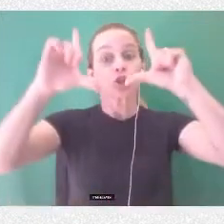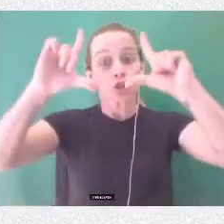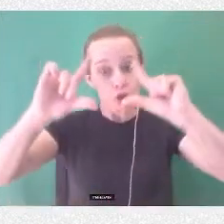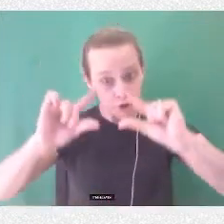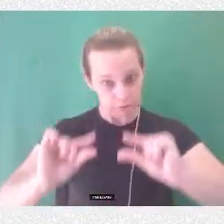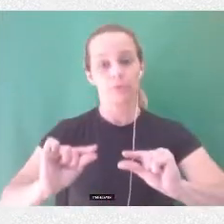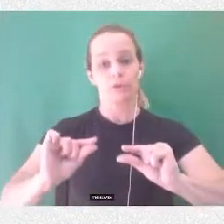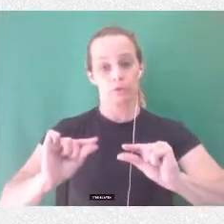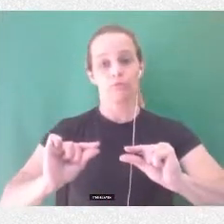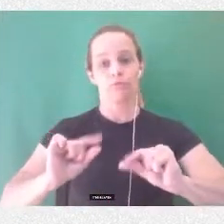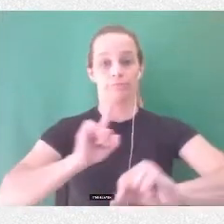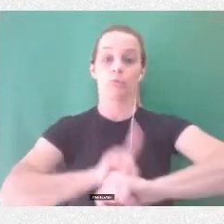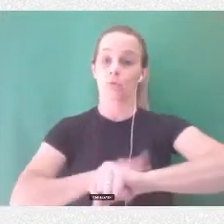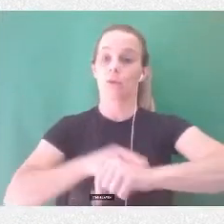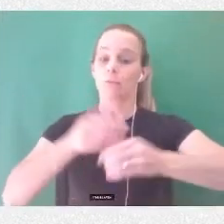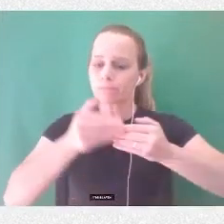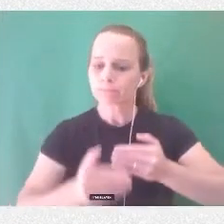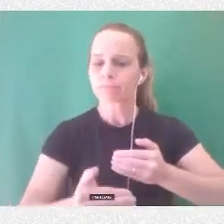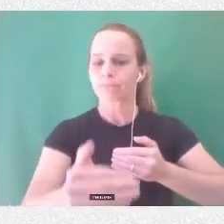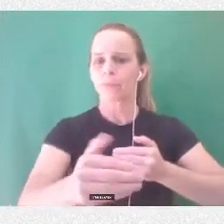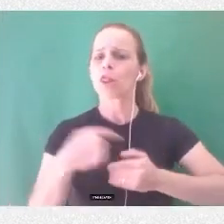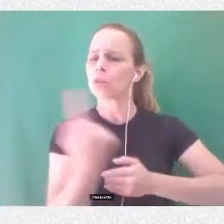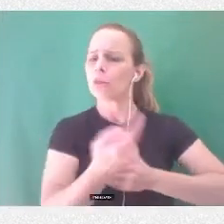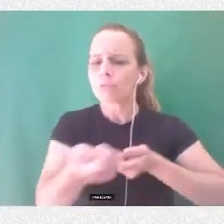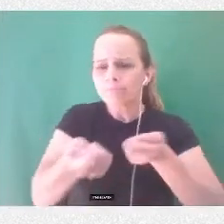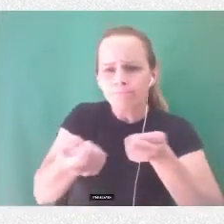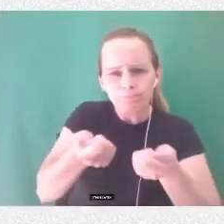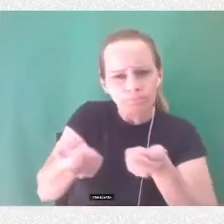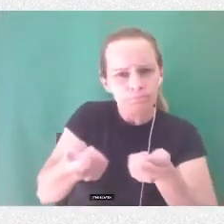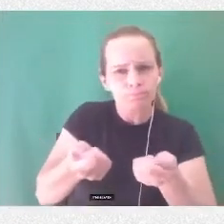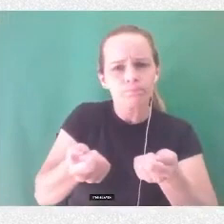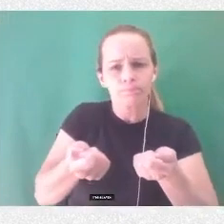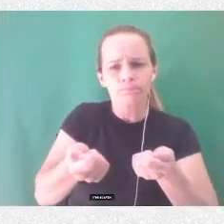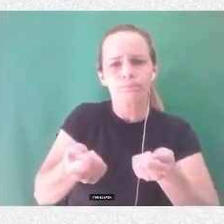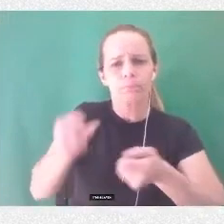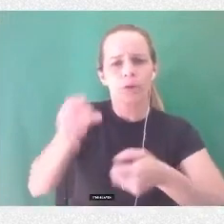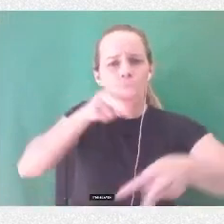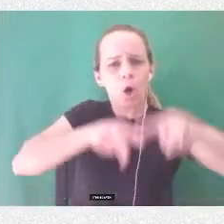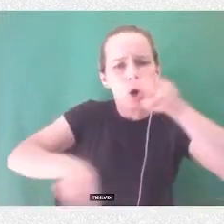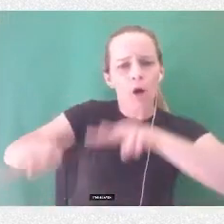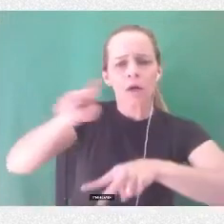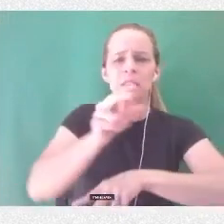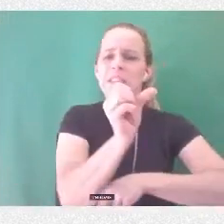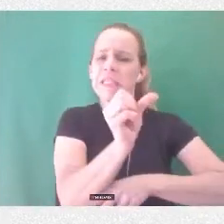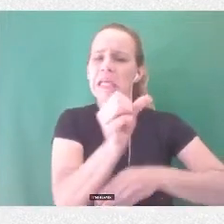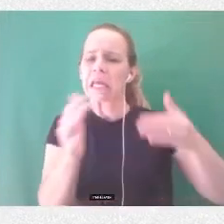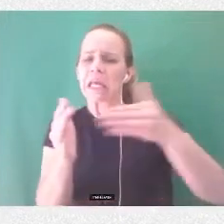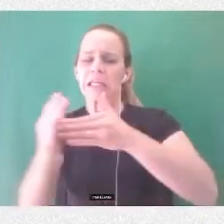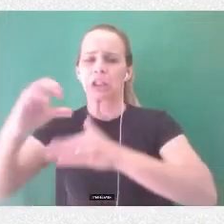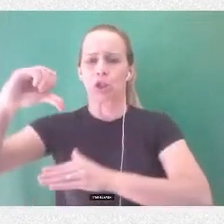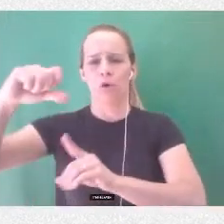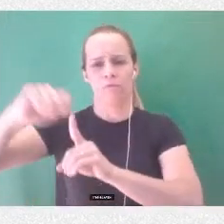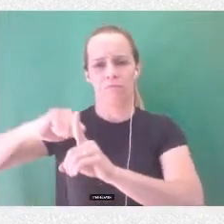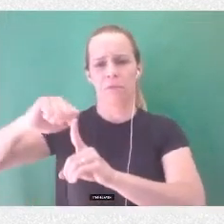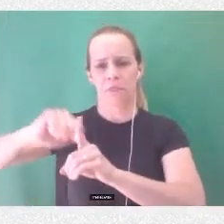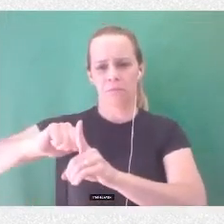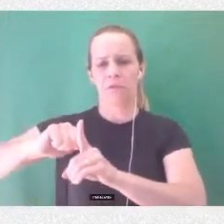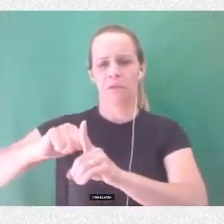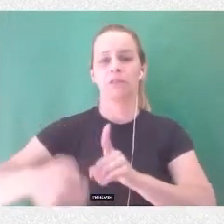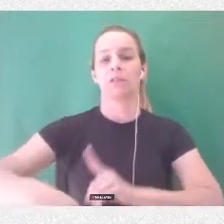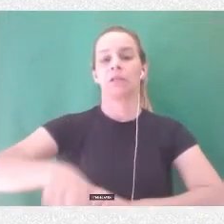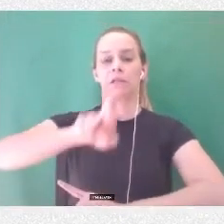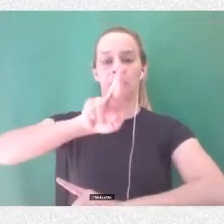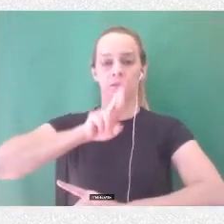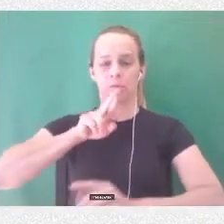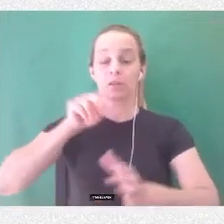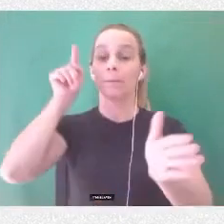tempo. Então, isso é algo que nós vamos monitorar, mas nós esperamos entre 6 e 9 meses aqui para a gente ter a resposta para essa primeira